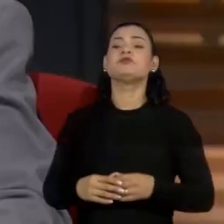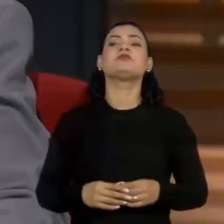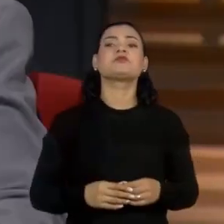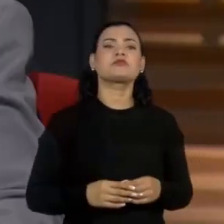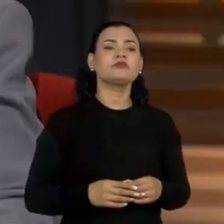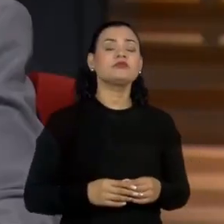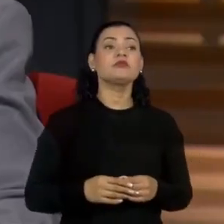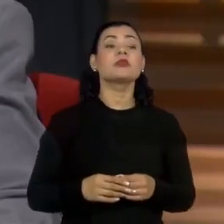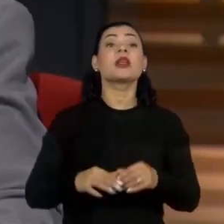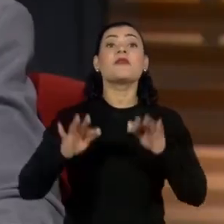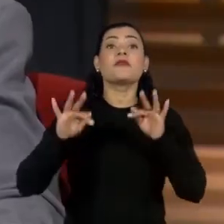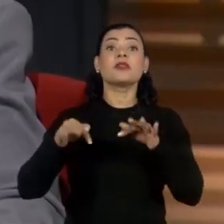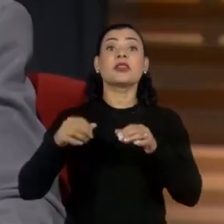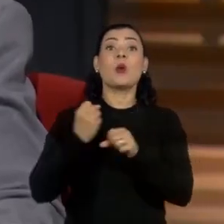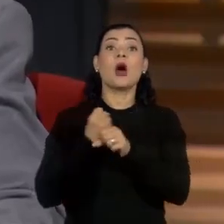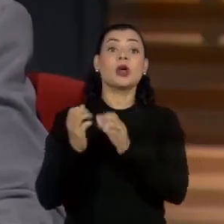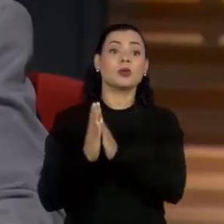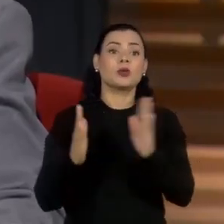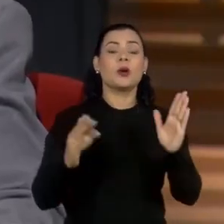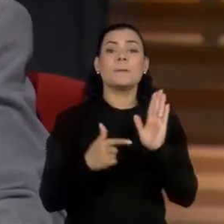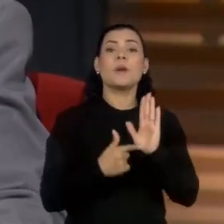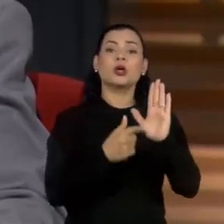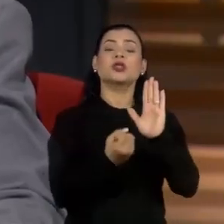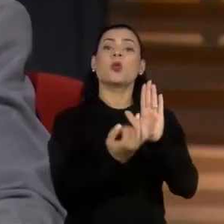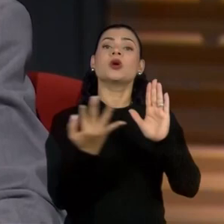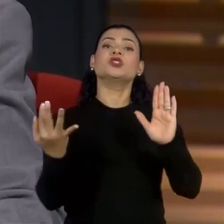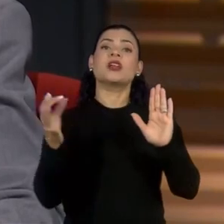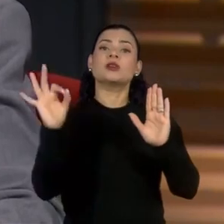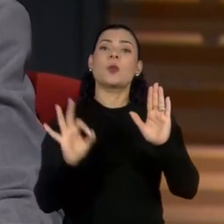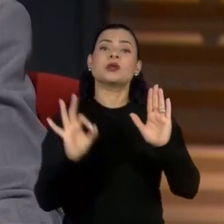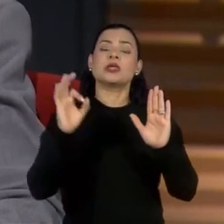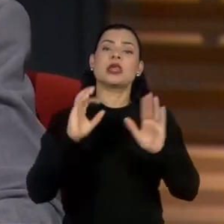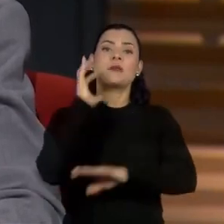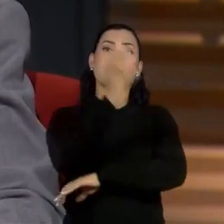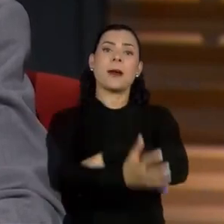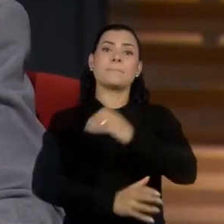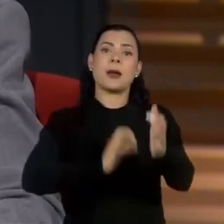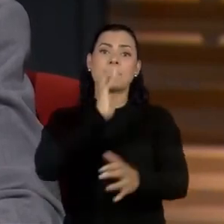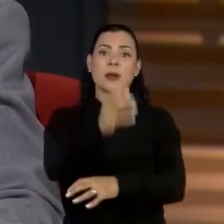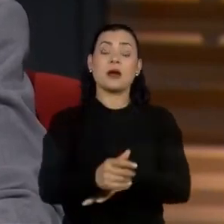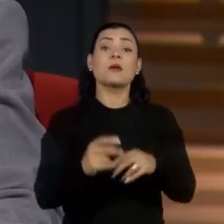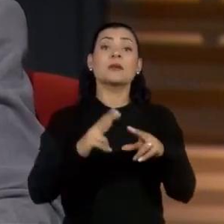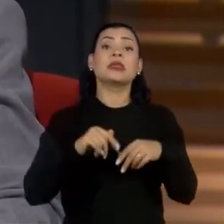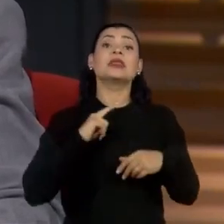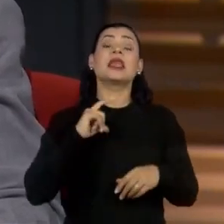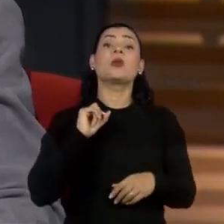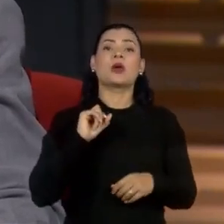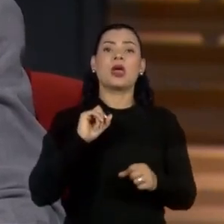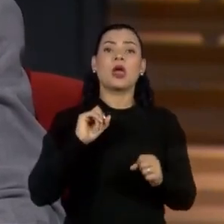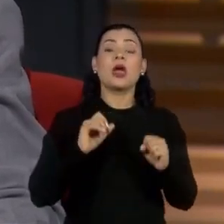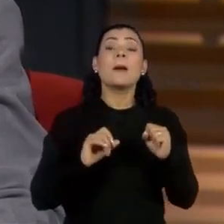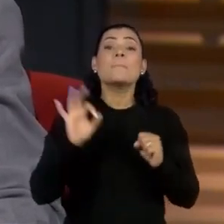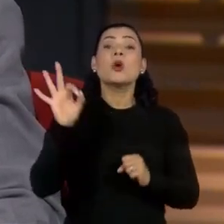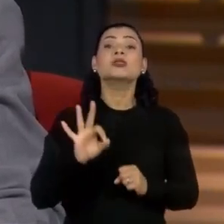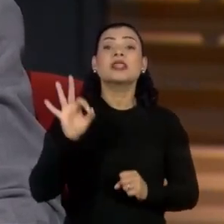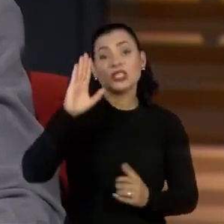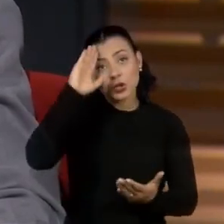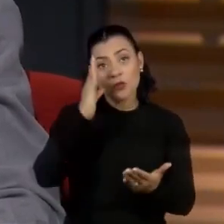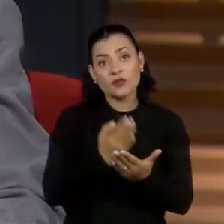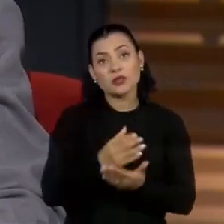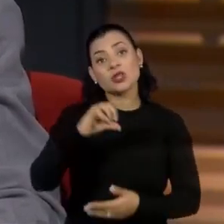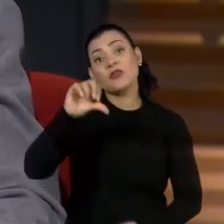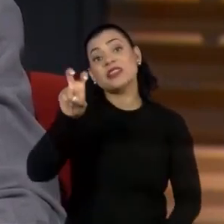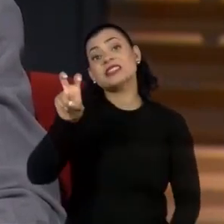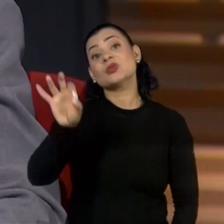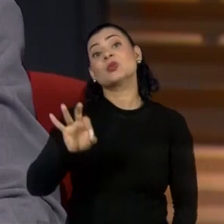no final do ano o quanto foi desmatado no ano esse sistema tem uma precisão em 95% é uma das